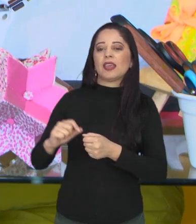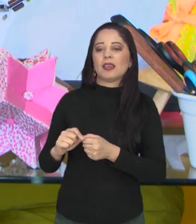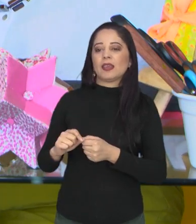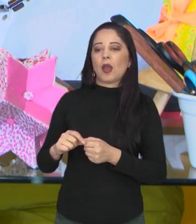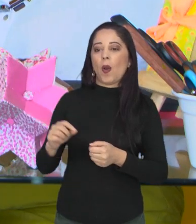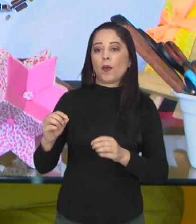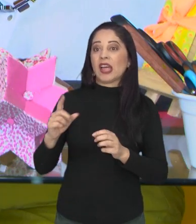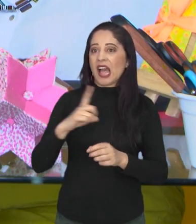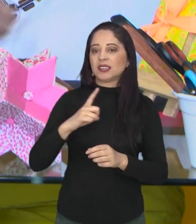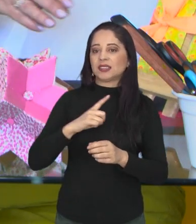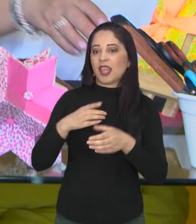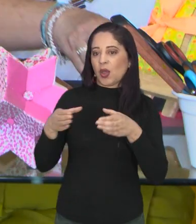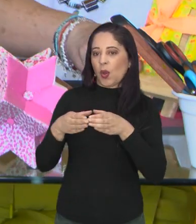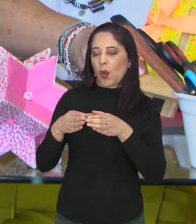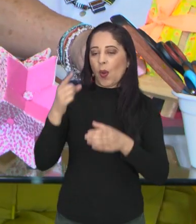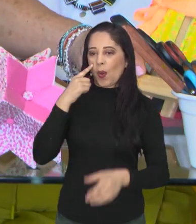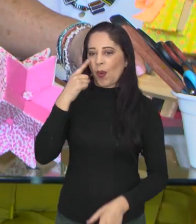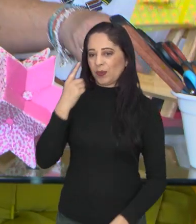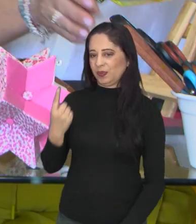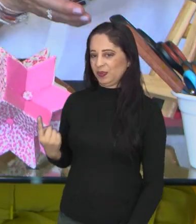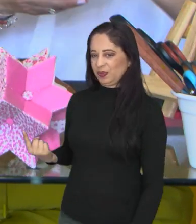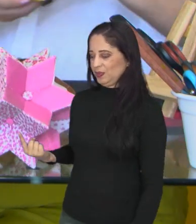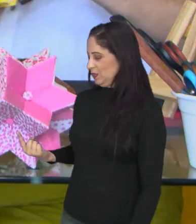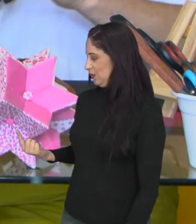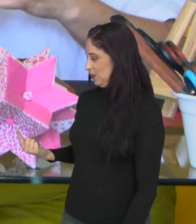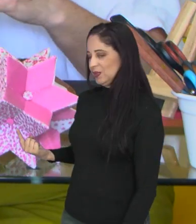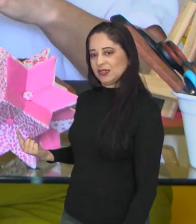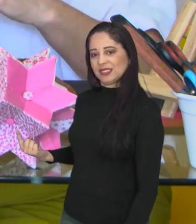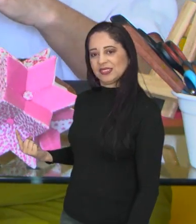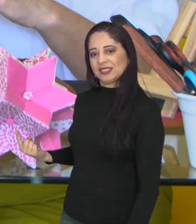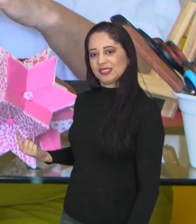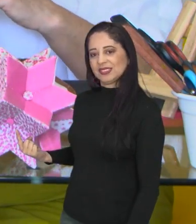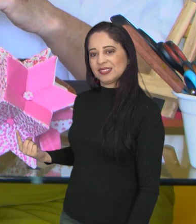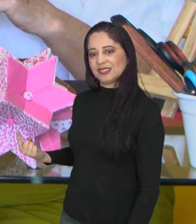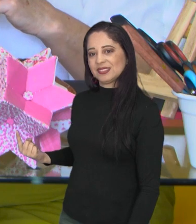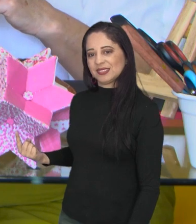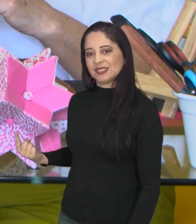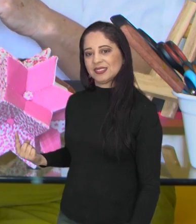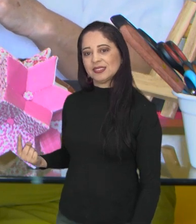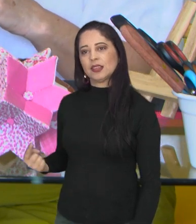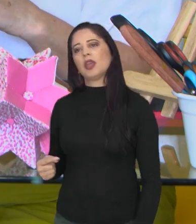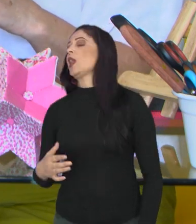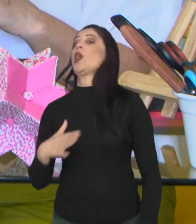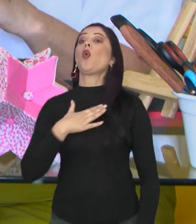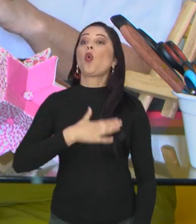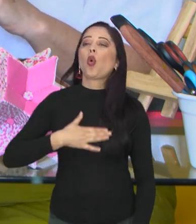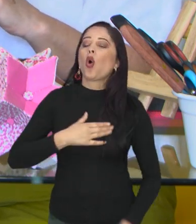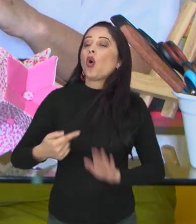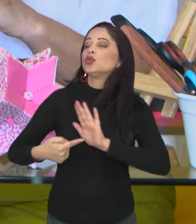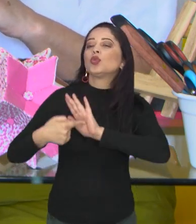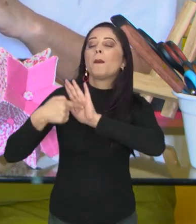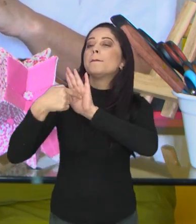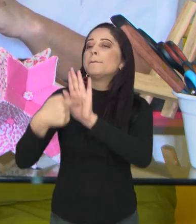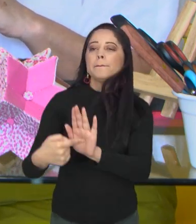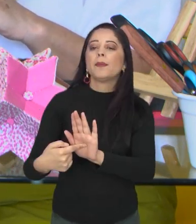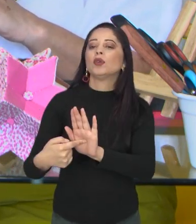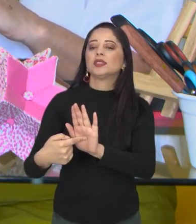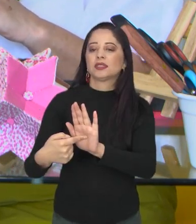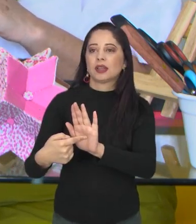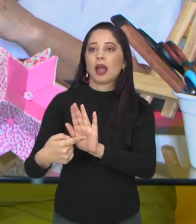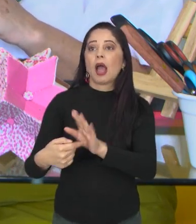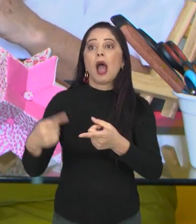esse daqui é um kit de um caderno e um porta post-it então eu gosto de mostrar para você ver